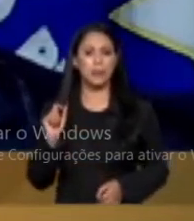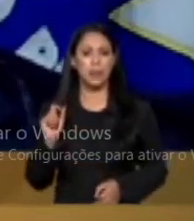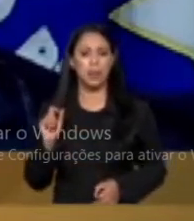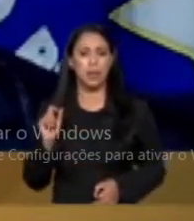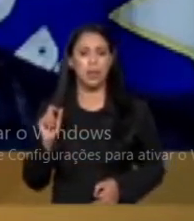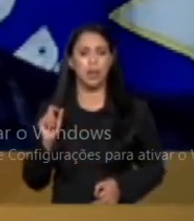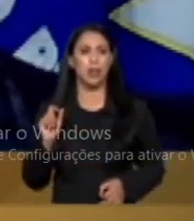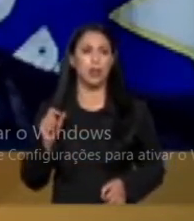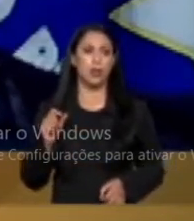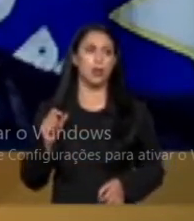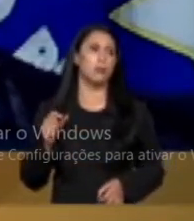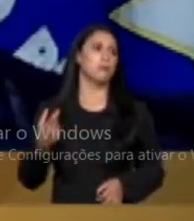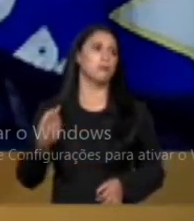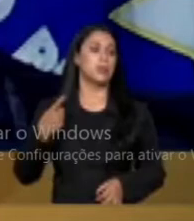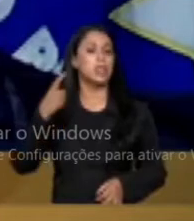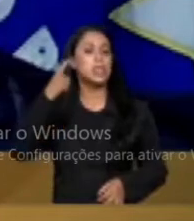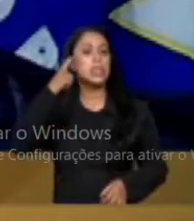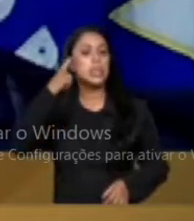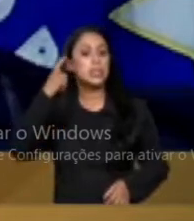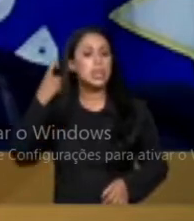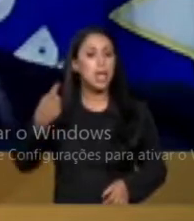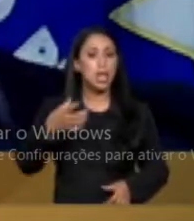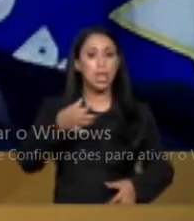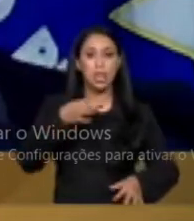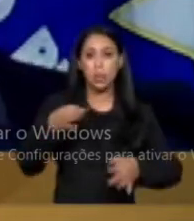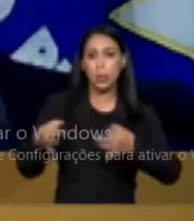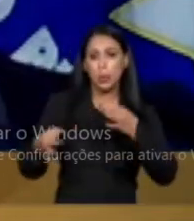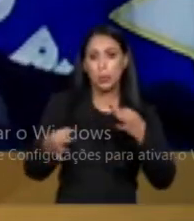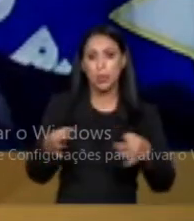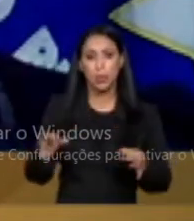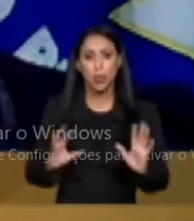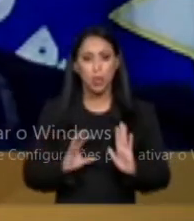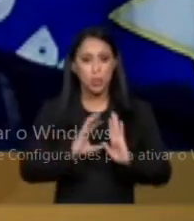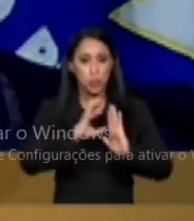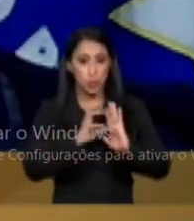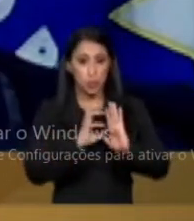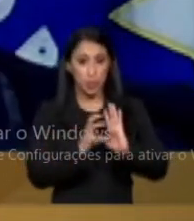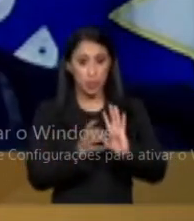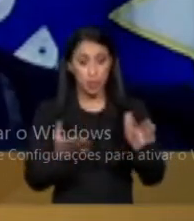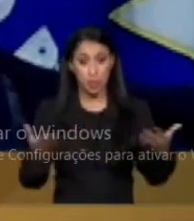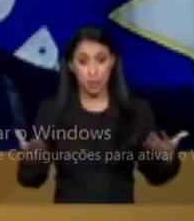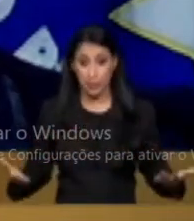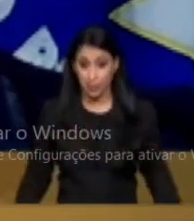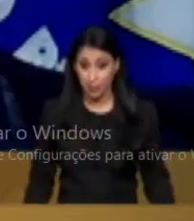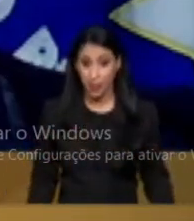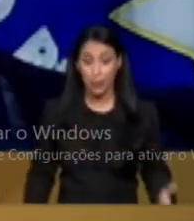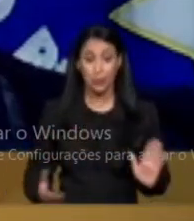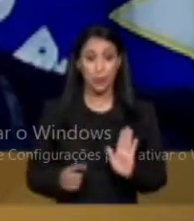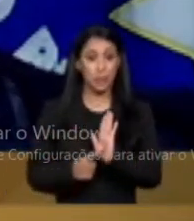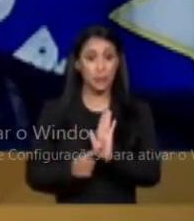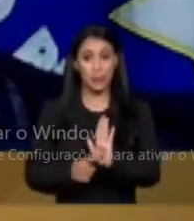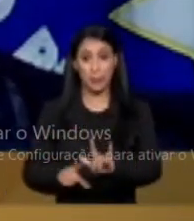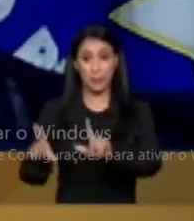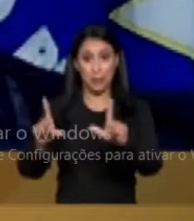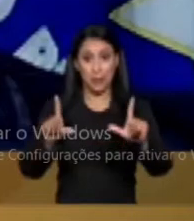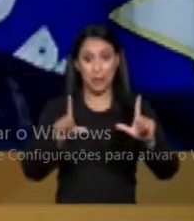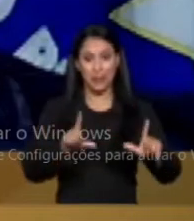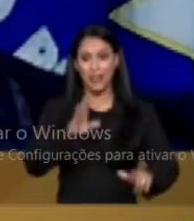certas ideias, força de cada agremiação, e por isso a propaganda eleitoral é